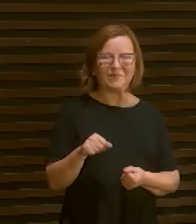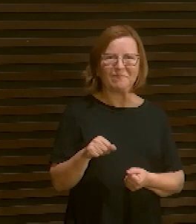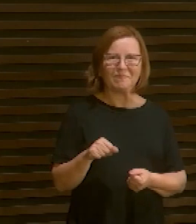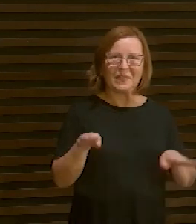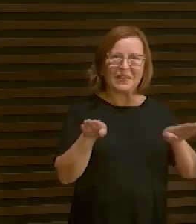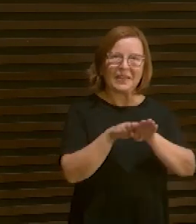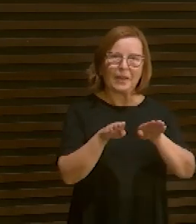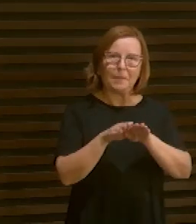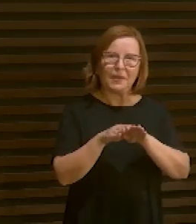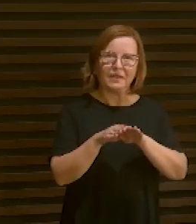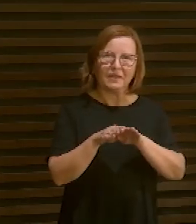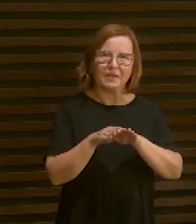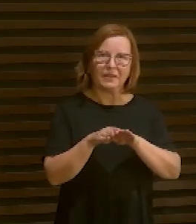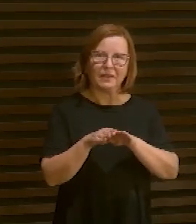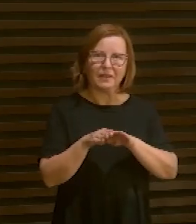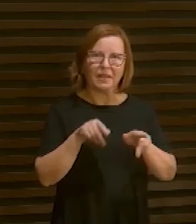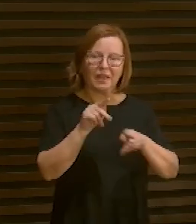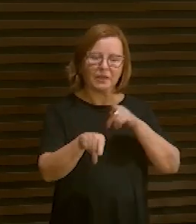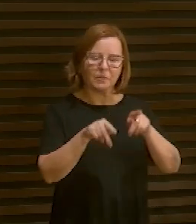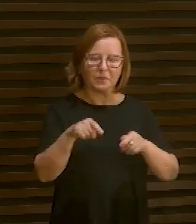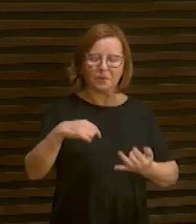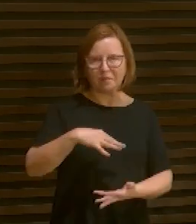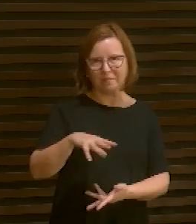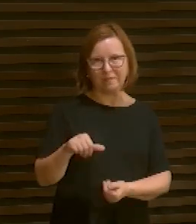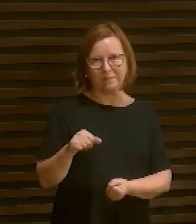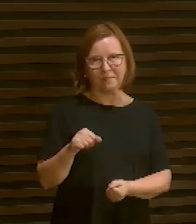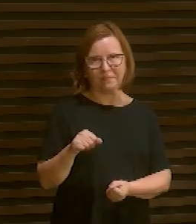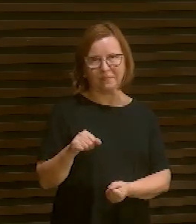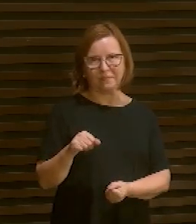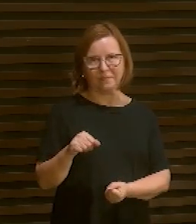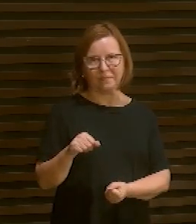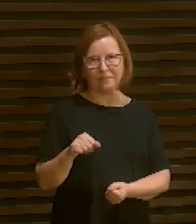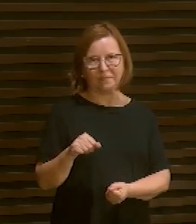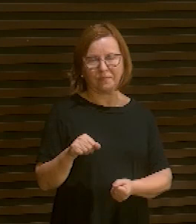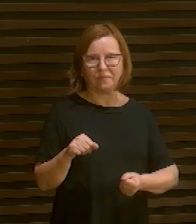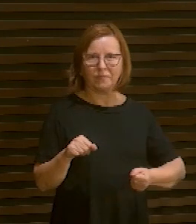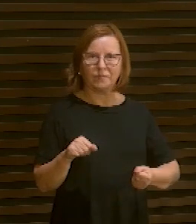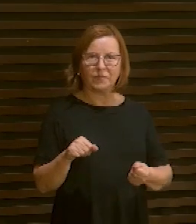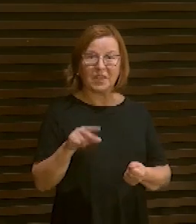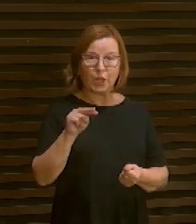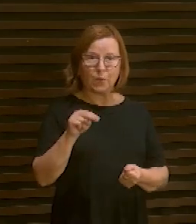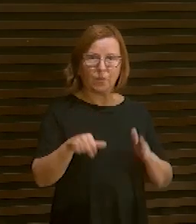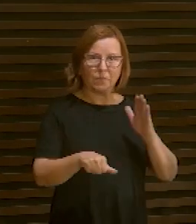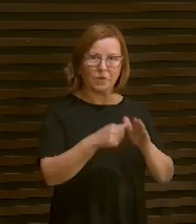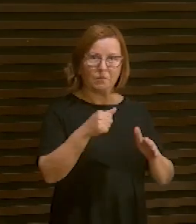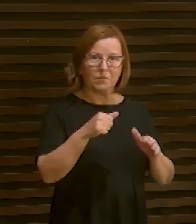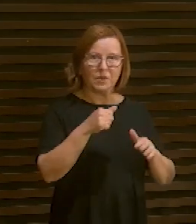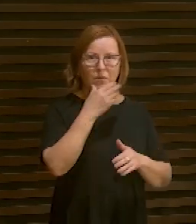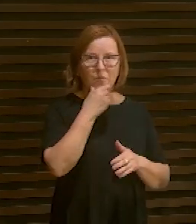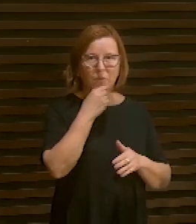são também os demais homens terrenos. Como foi o primeiro homem